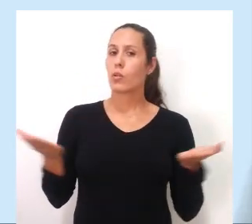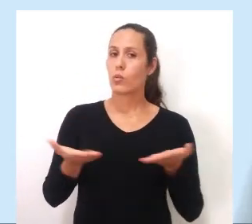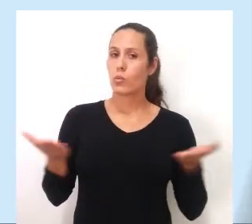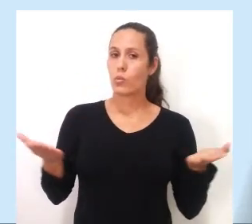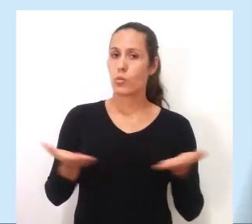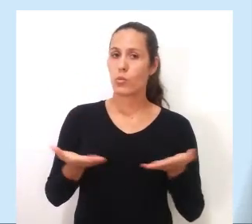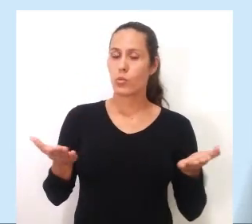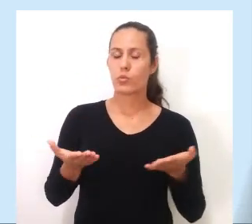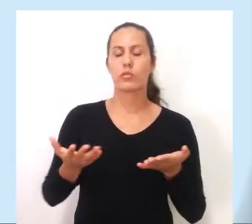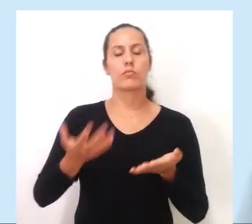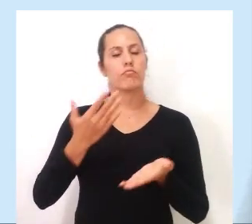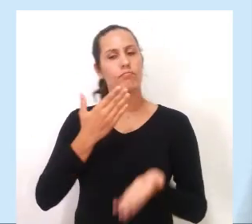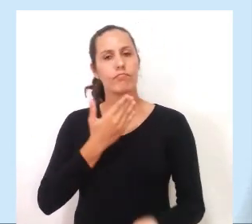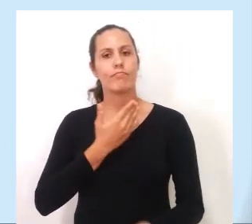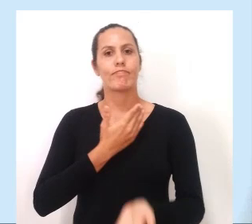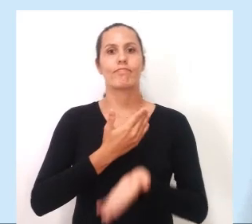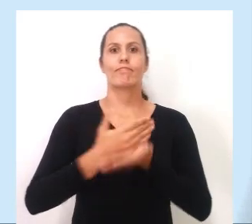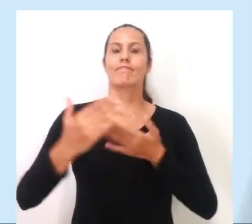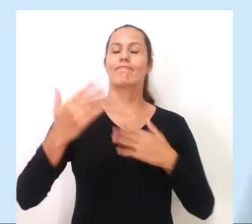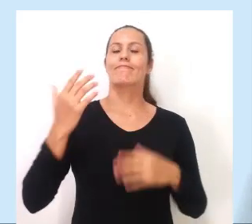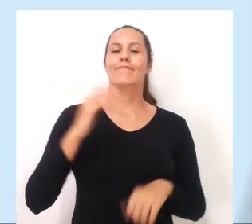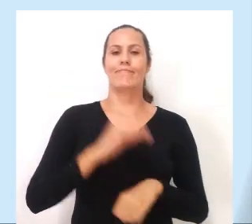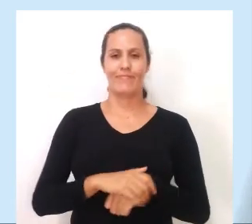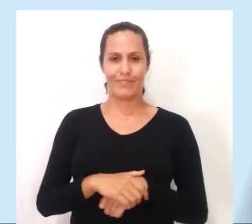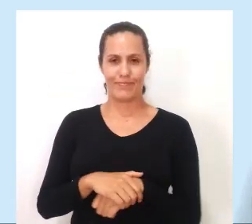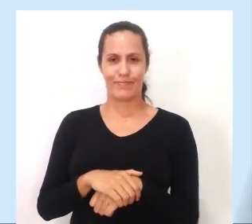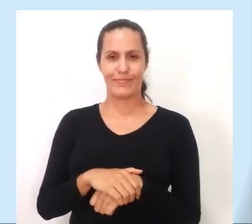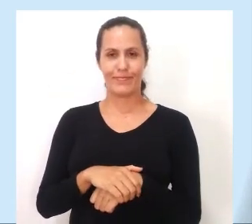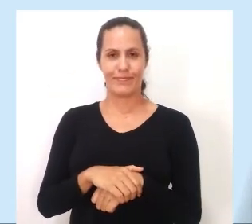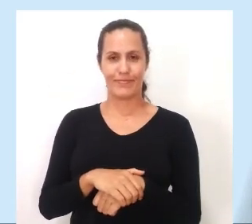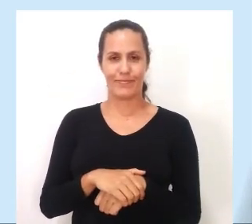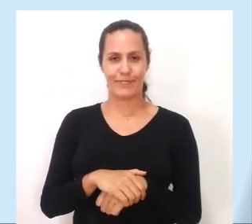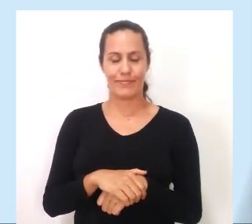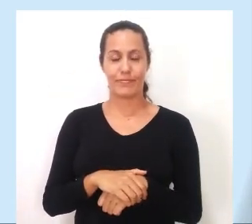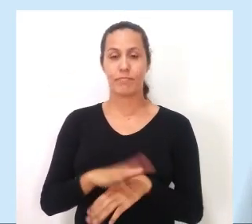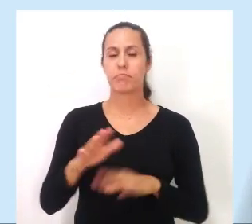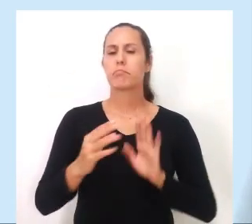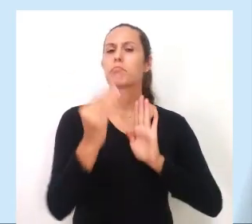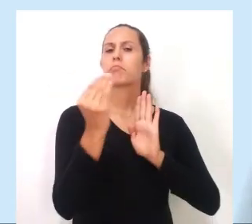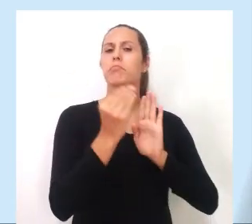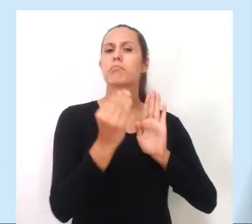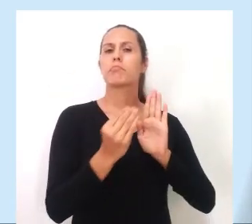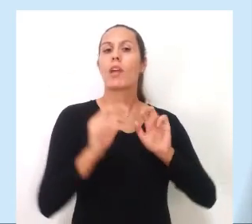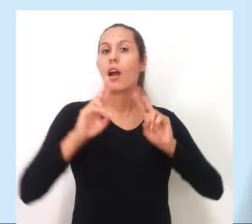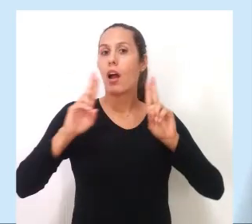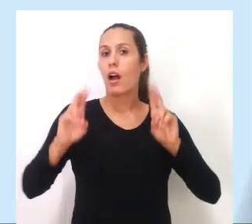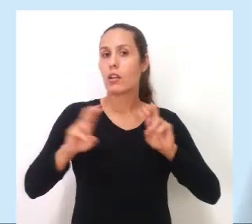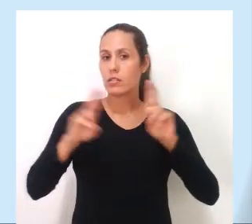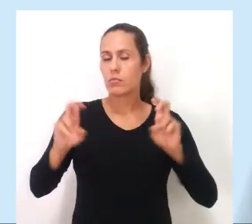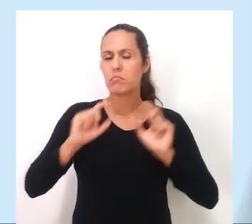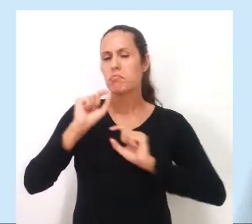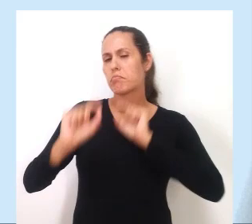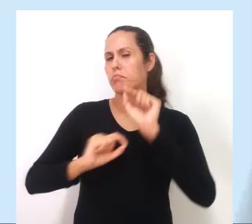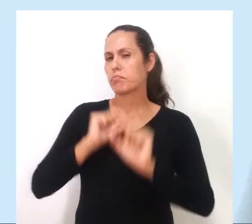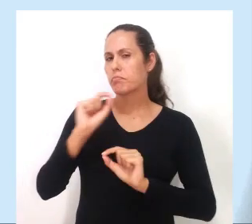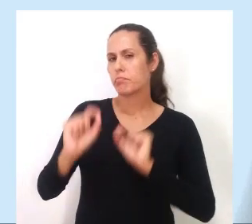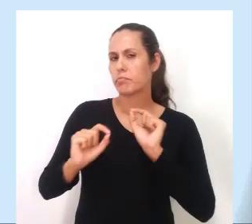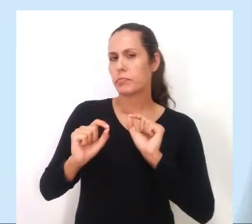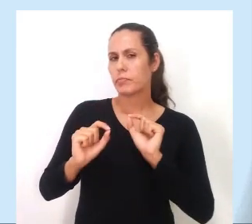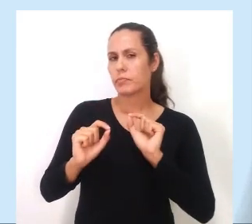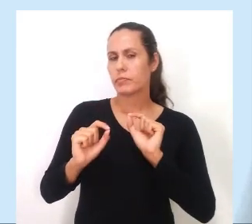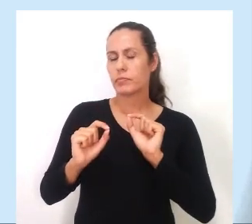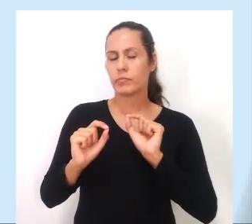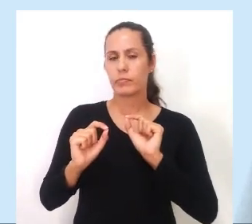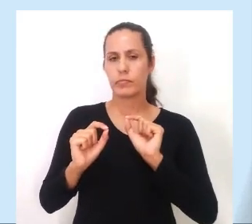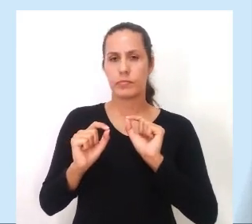e hoje nós iremos começar mais uma aula do EducaPE. O conteúdo que eu